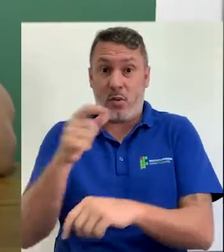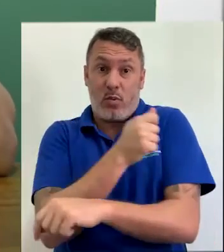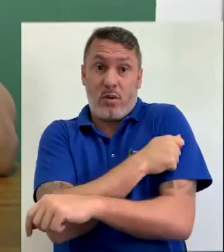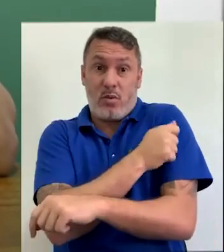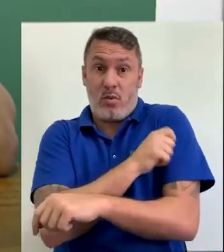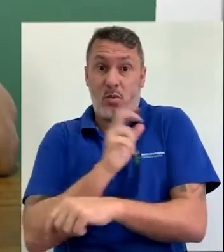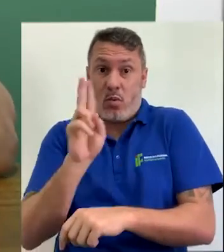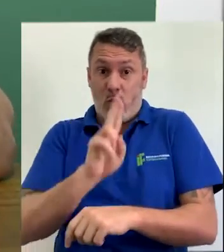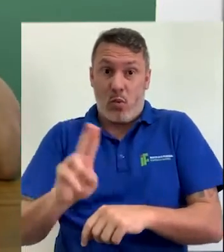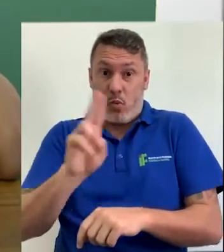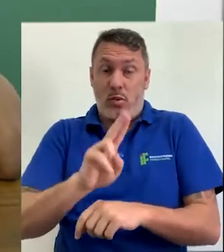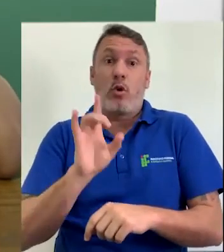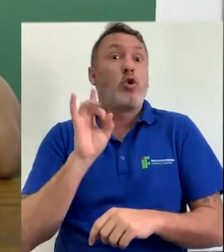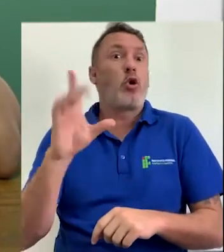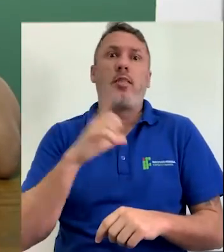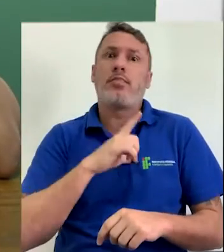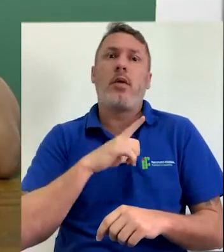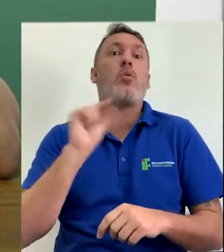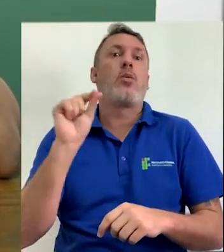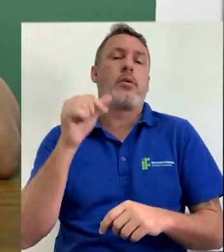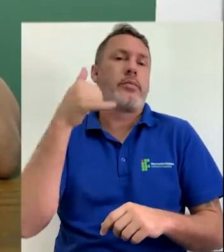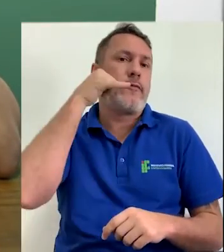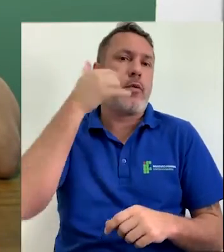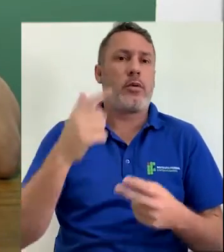é o telefone, é o smartphone.